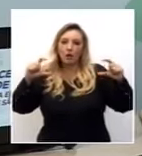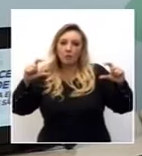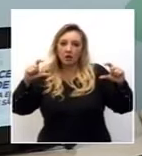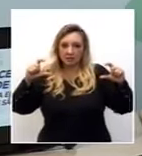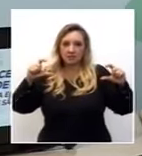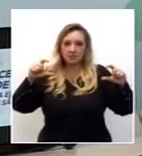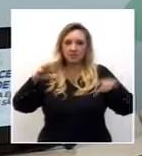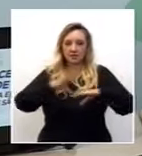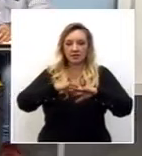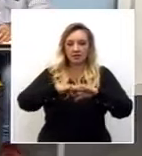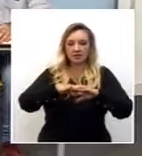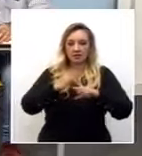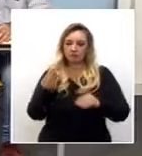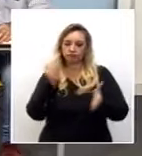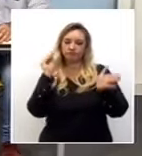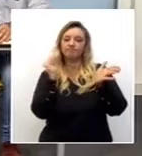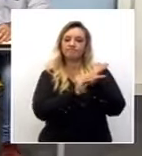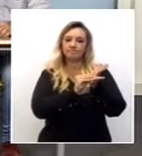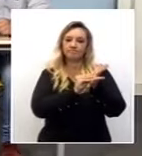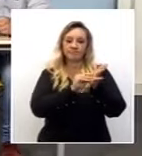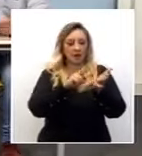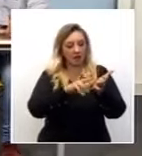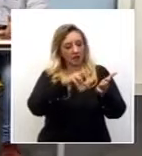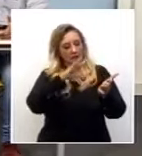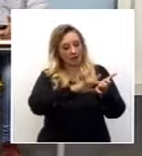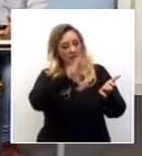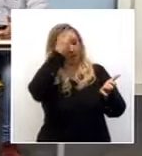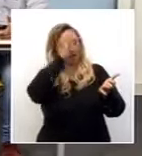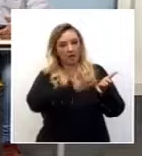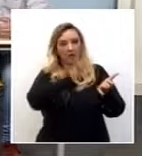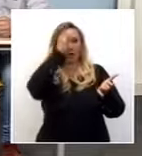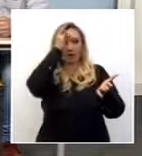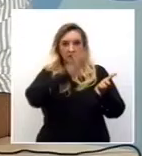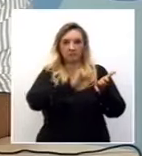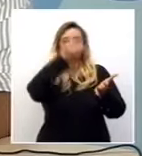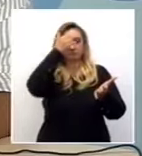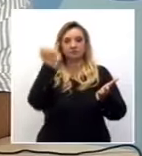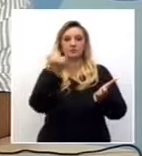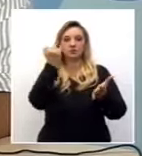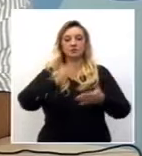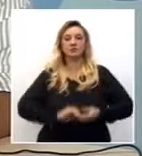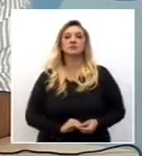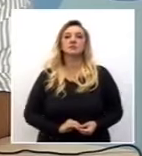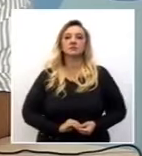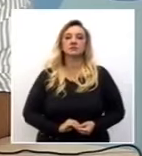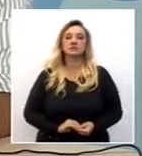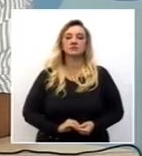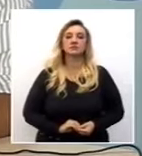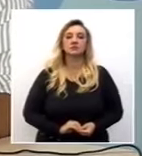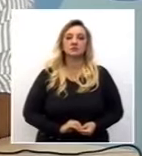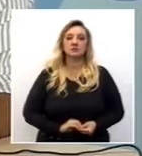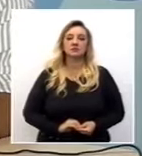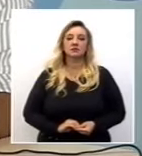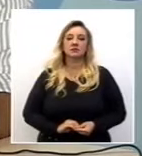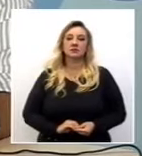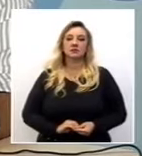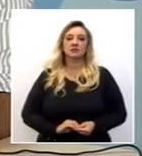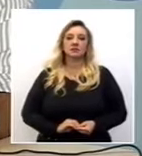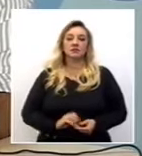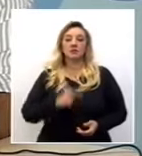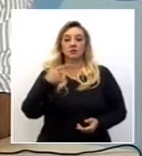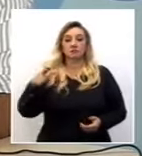aí. Sim. Bom, e o Padlet, que a gente veio falando para vocês, né, nesses